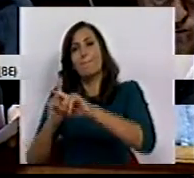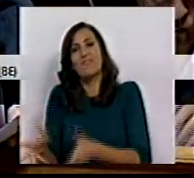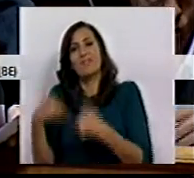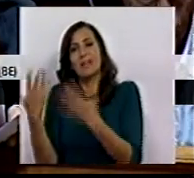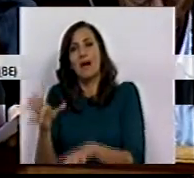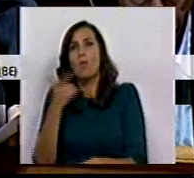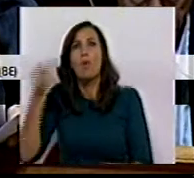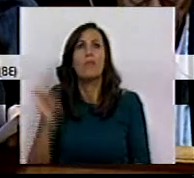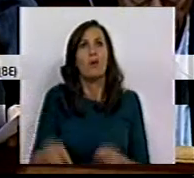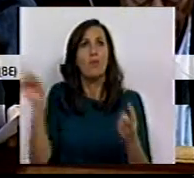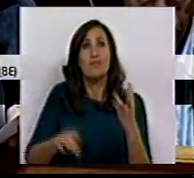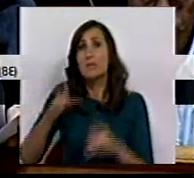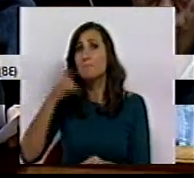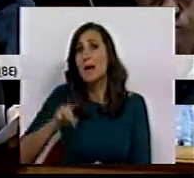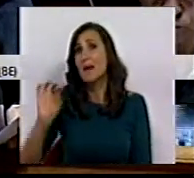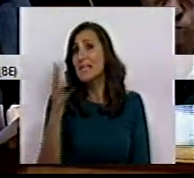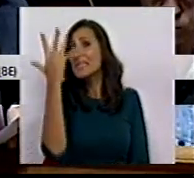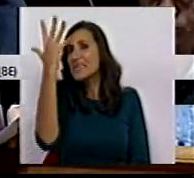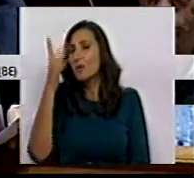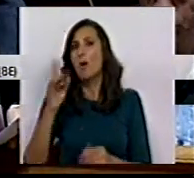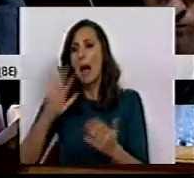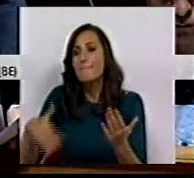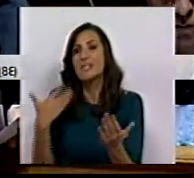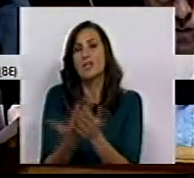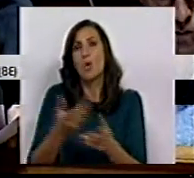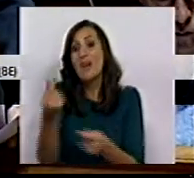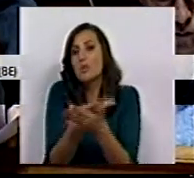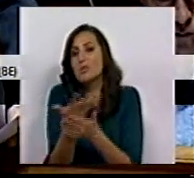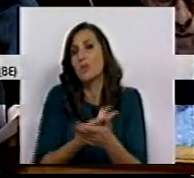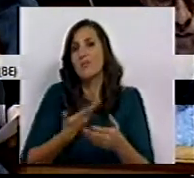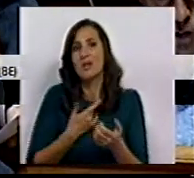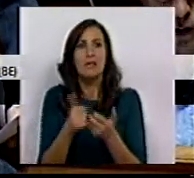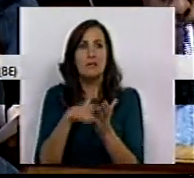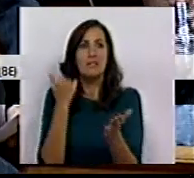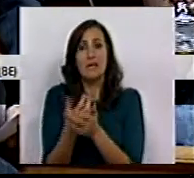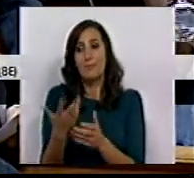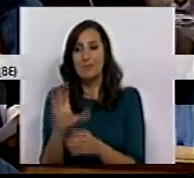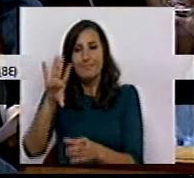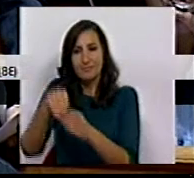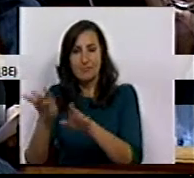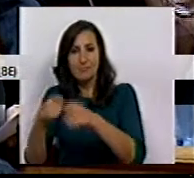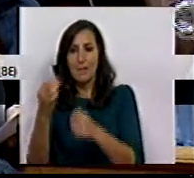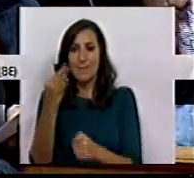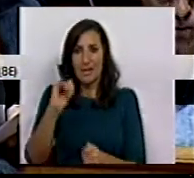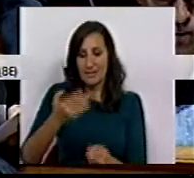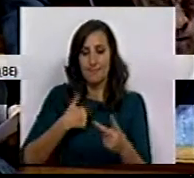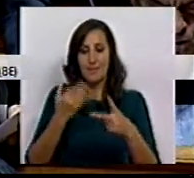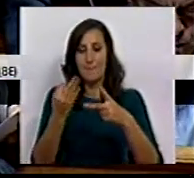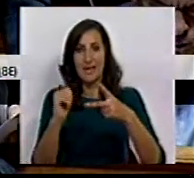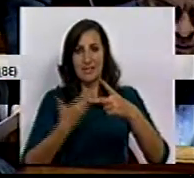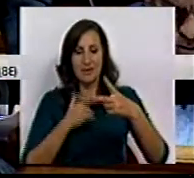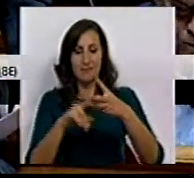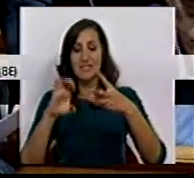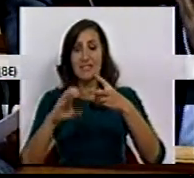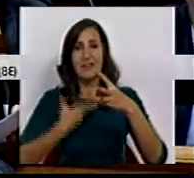5 vezes a nossa proposta de renegociação da dívida. De todas as vezes, foi rejeitada pelos partidos da Troika Interna, PS, PSD